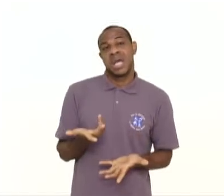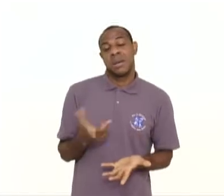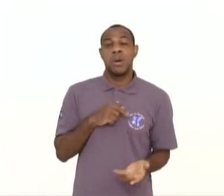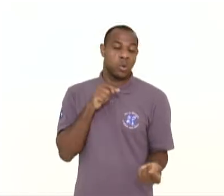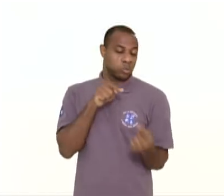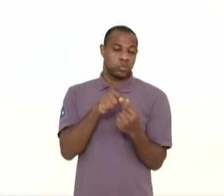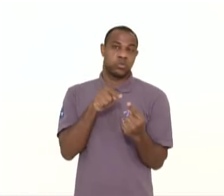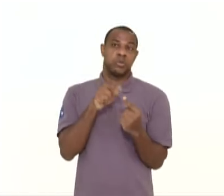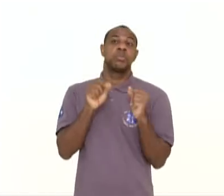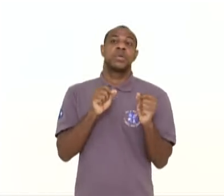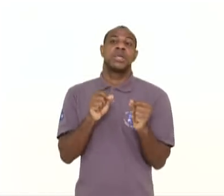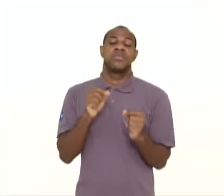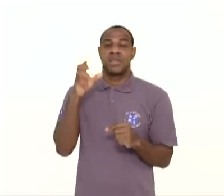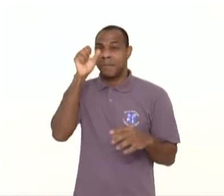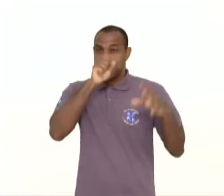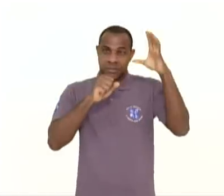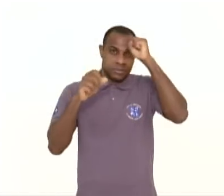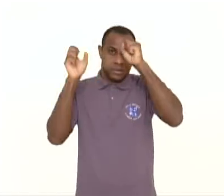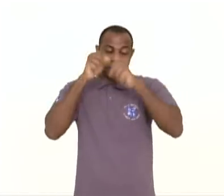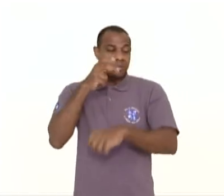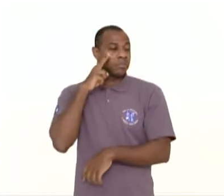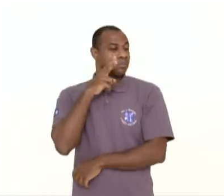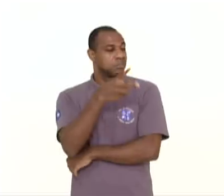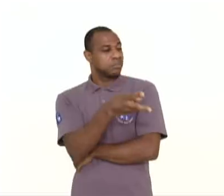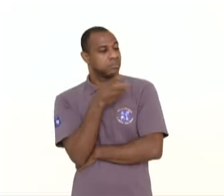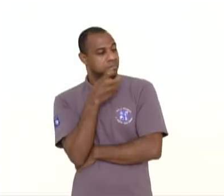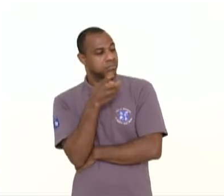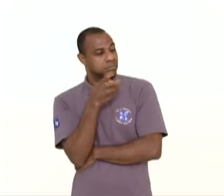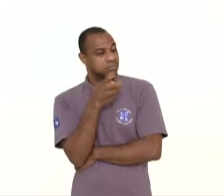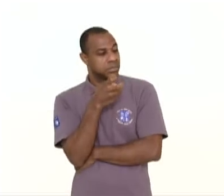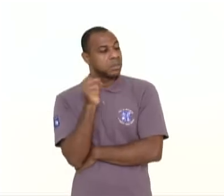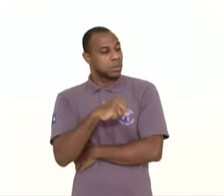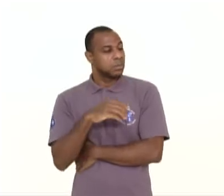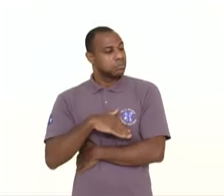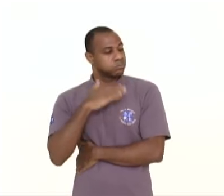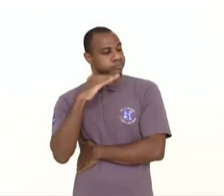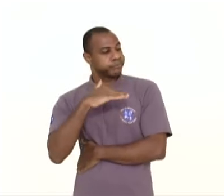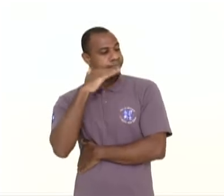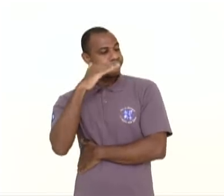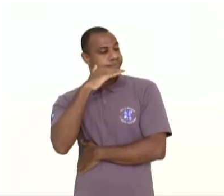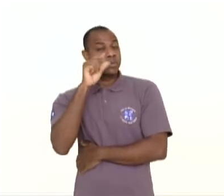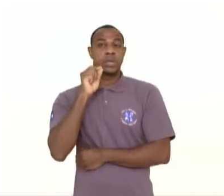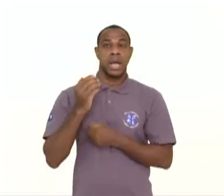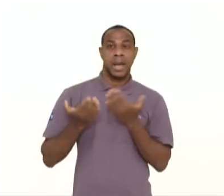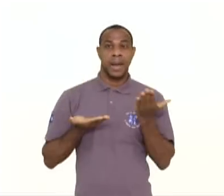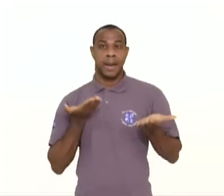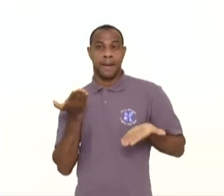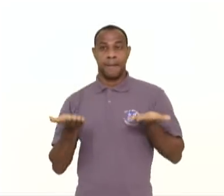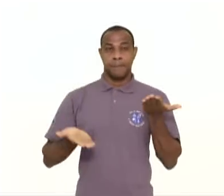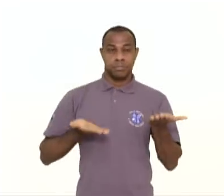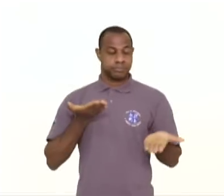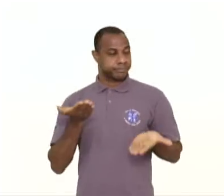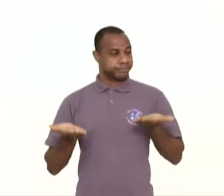aprendizagem observacional que leva ao desenvolvimento de habilidades, permite a transferência de